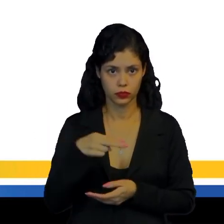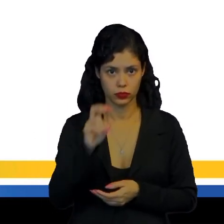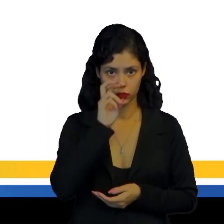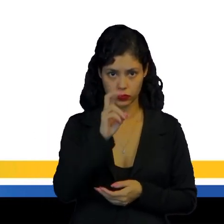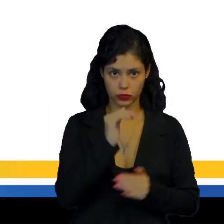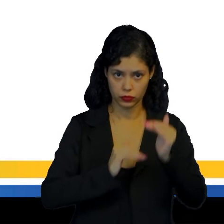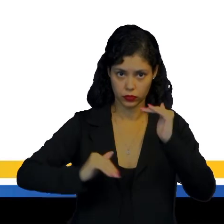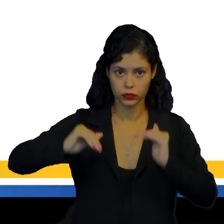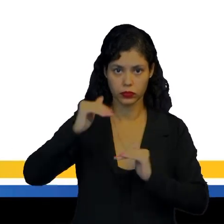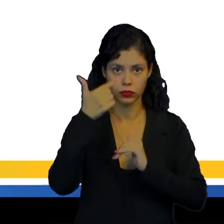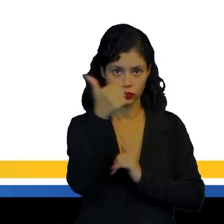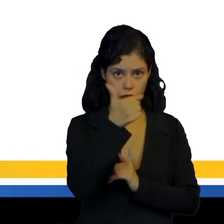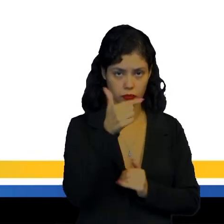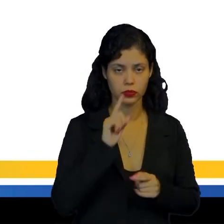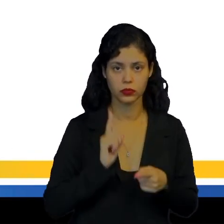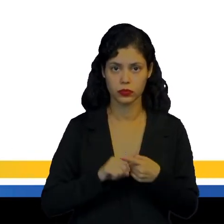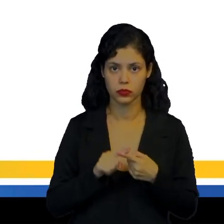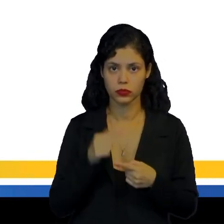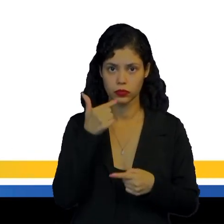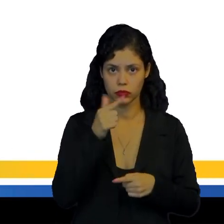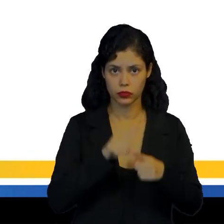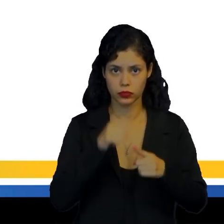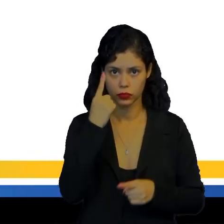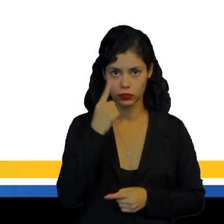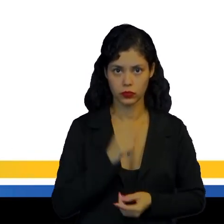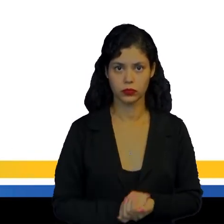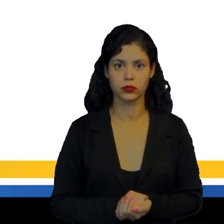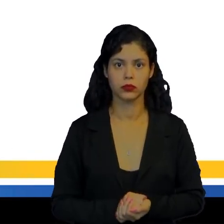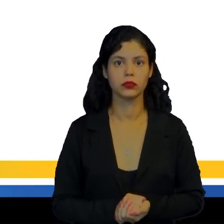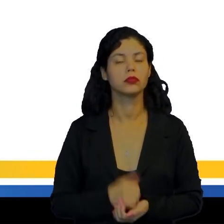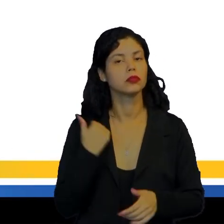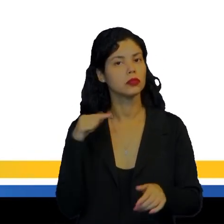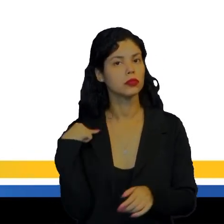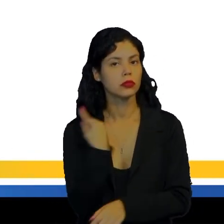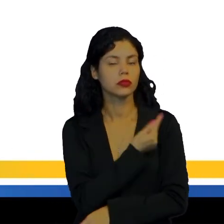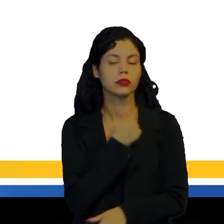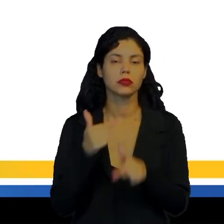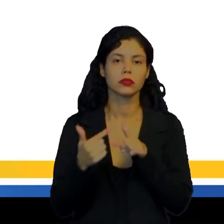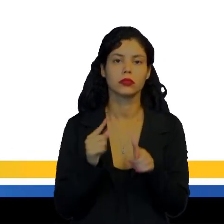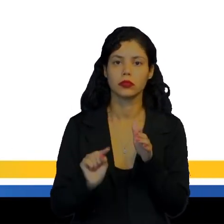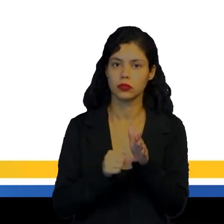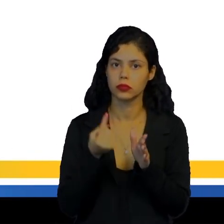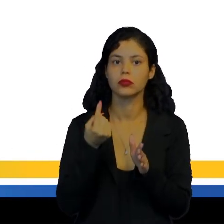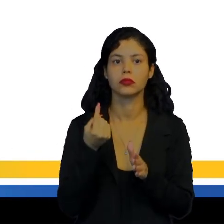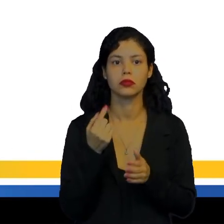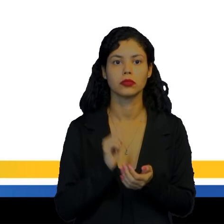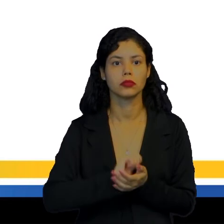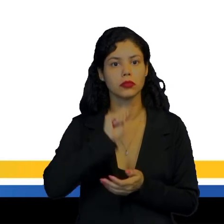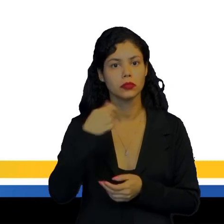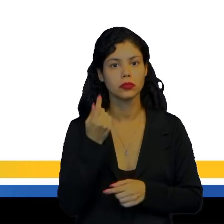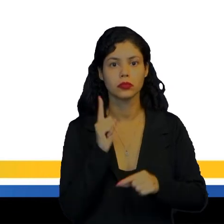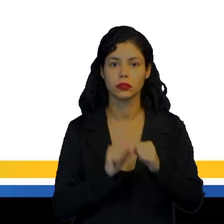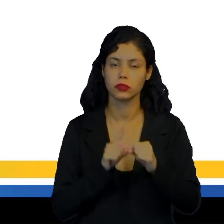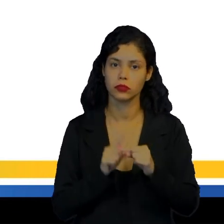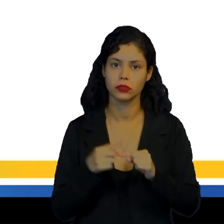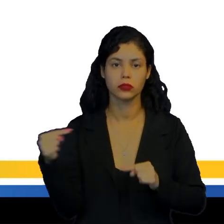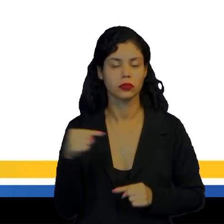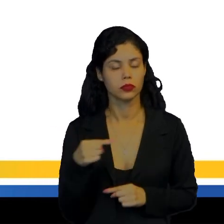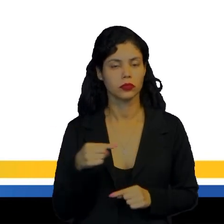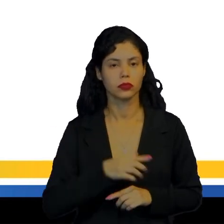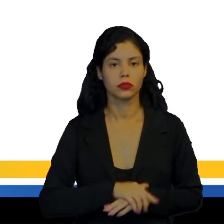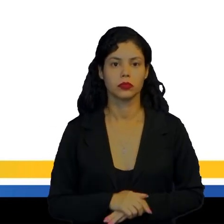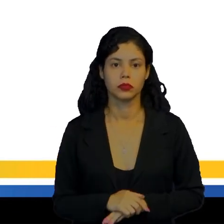5 sobre 2, porque 2 vezes 1. Aí nós trabalhamos no primeiro momento com o sinal positivo e o